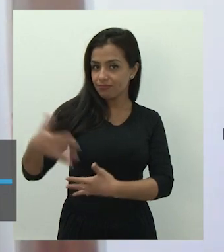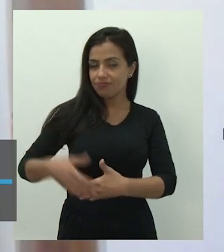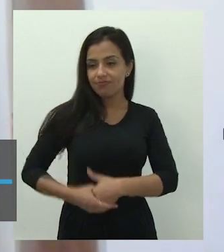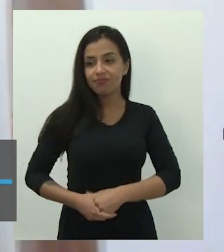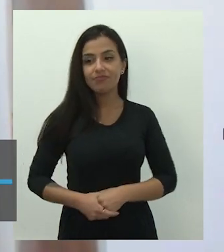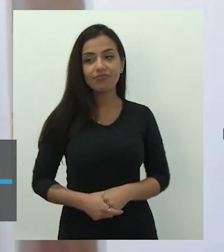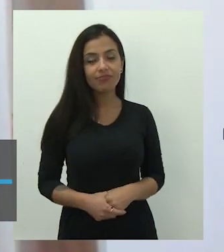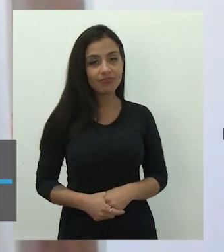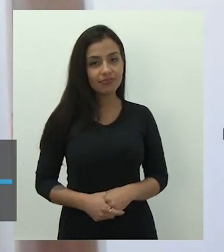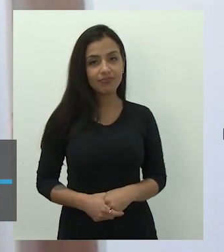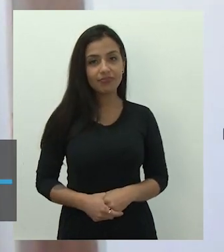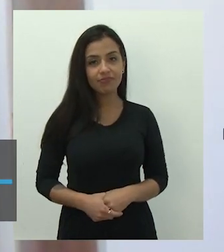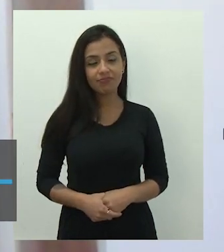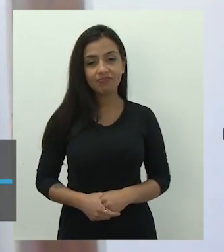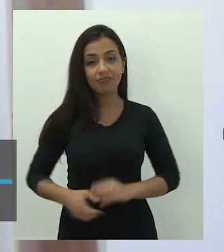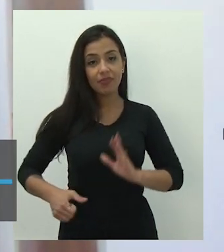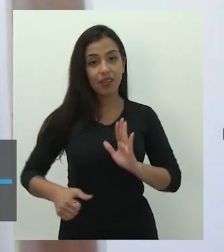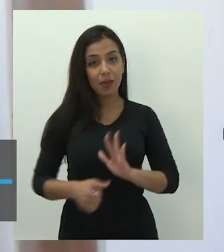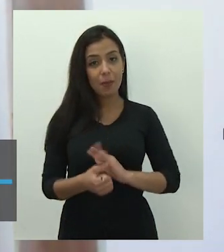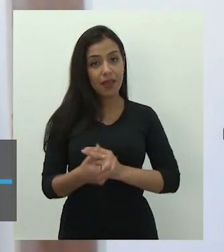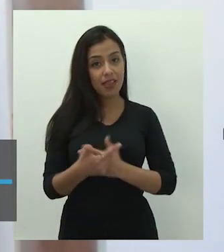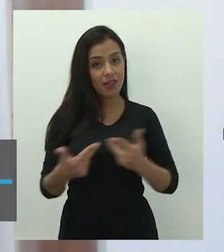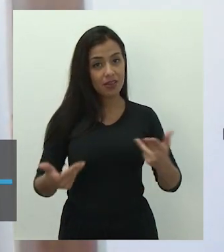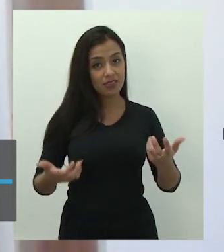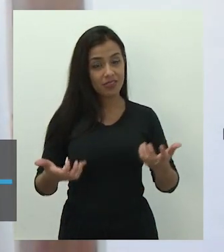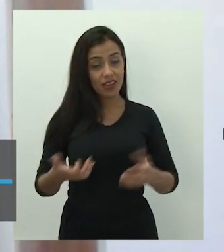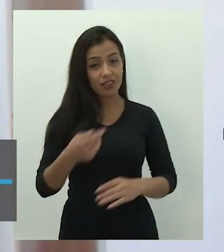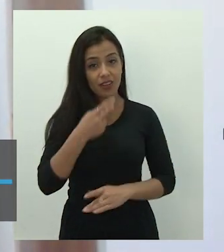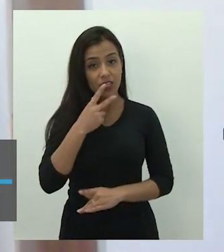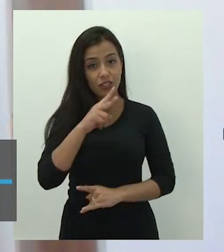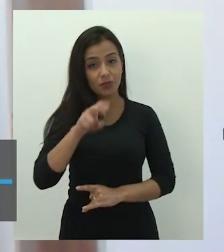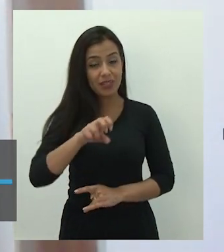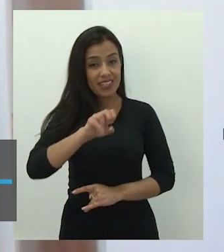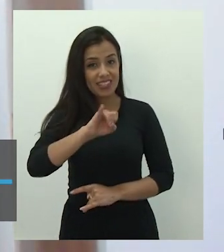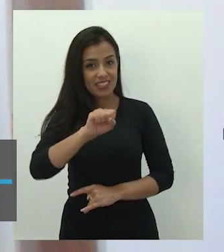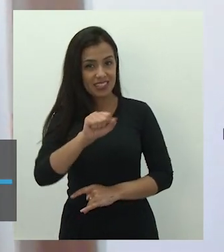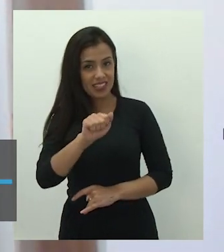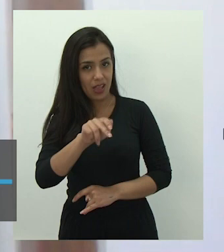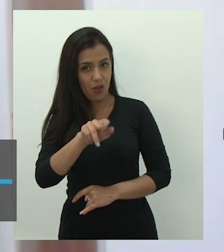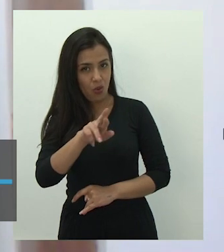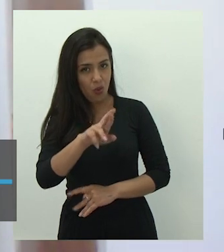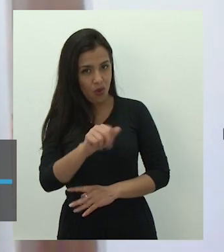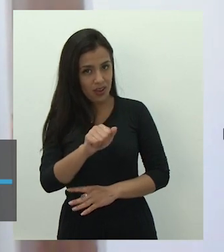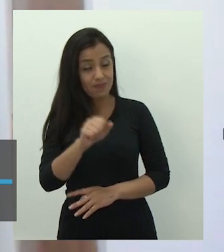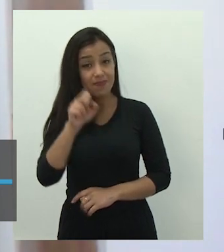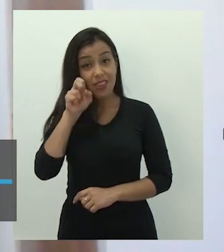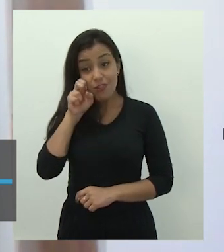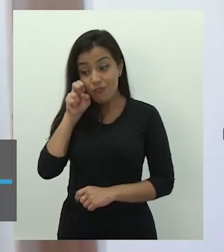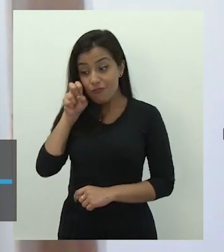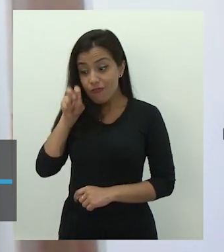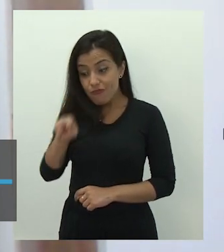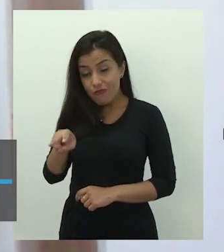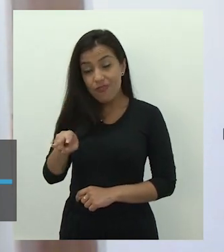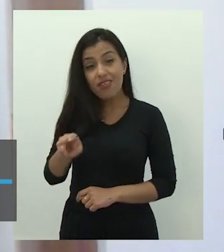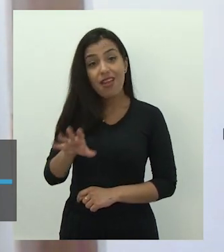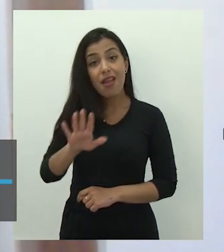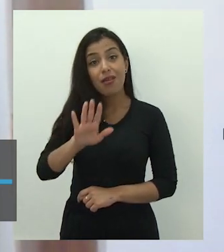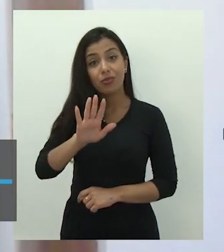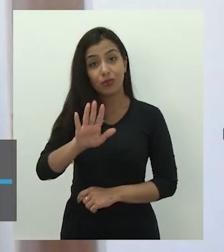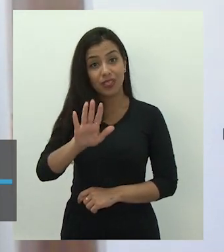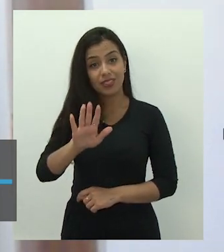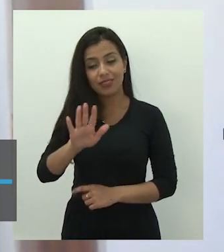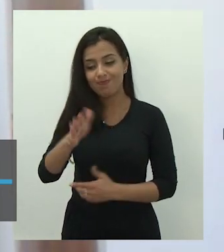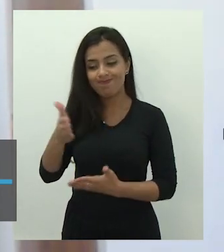Bom, a primeira coisa que eu quero falar, professora Isaura, eu vi aqui o seu comentário, mas eu não consegui achar a sua resposta de